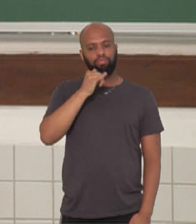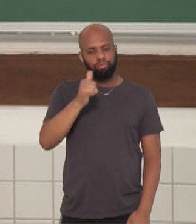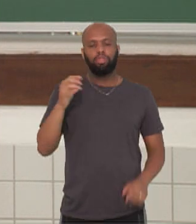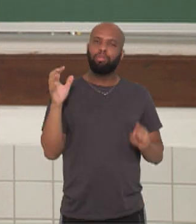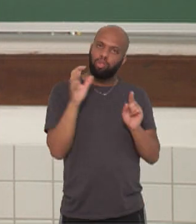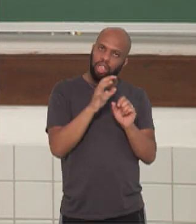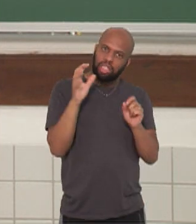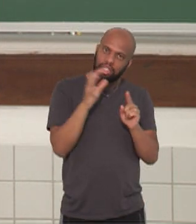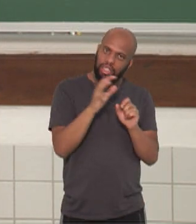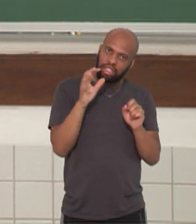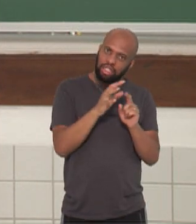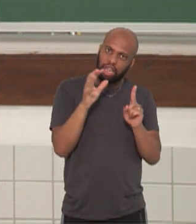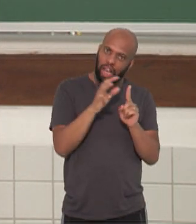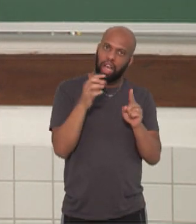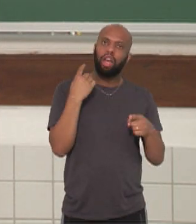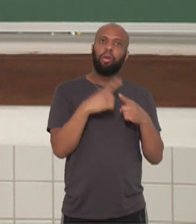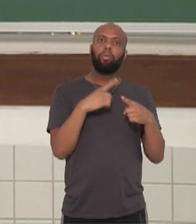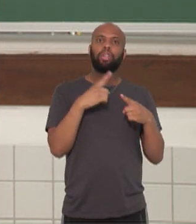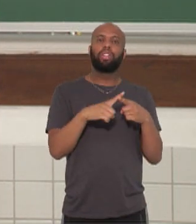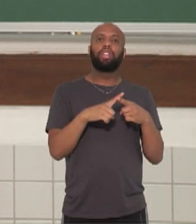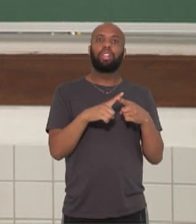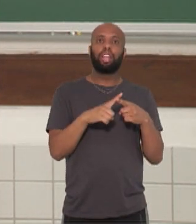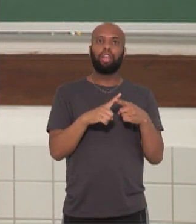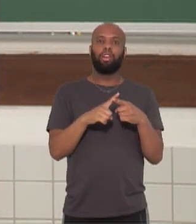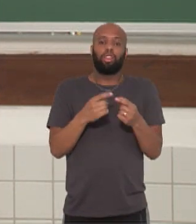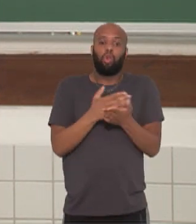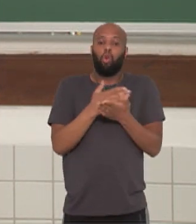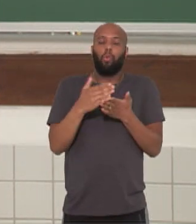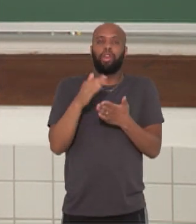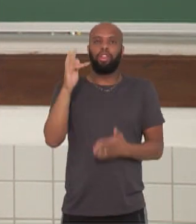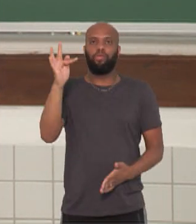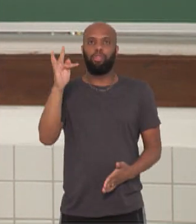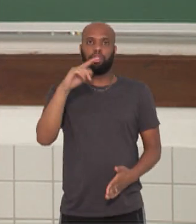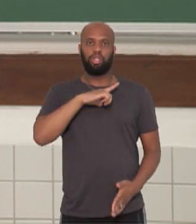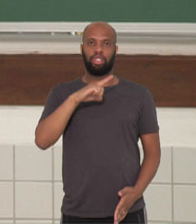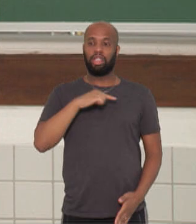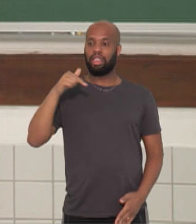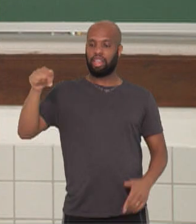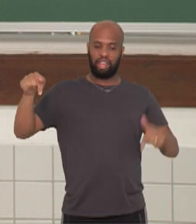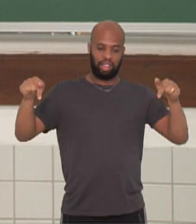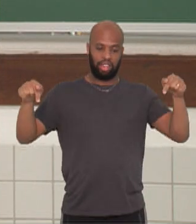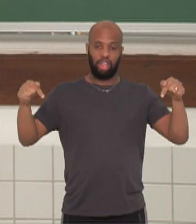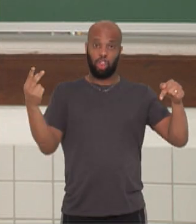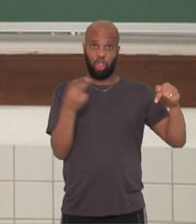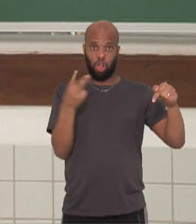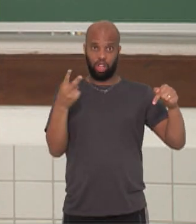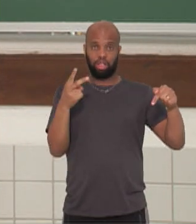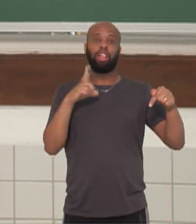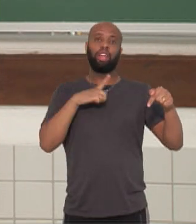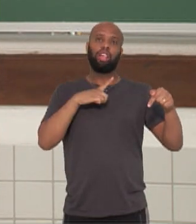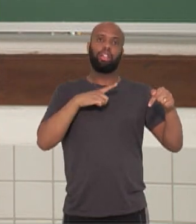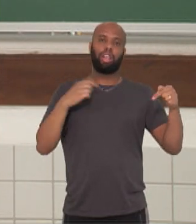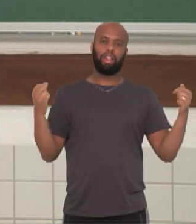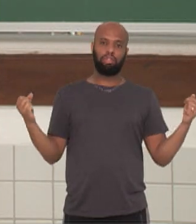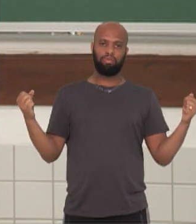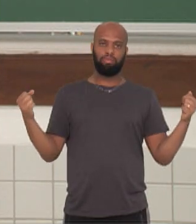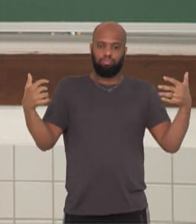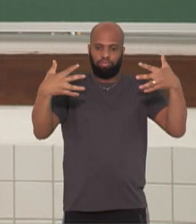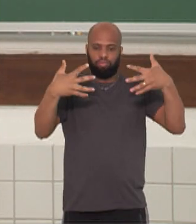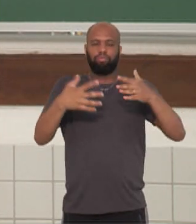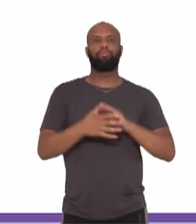arredores. E essa influência vai ser a origem da força elétrica entre duas cargas elétricas. E por